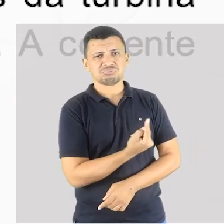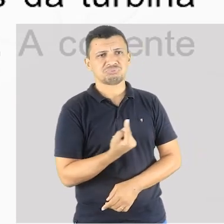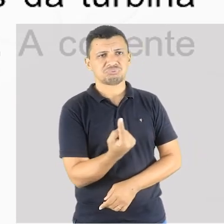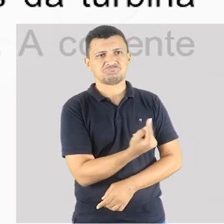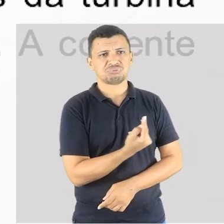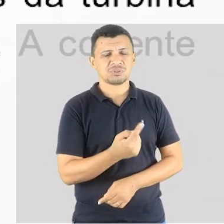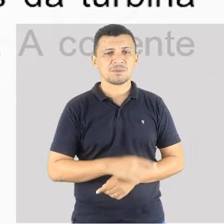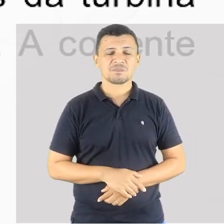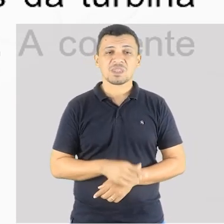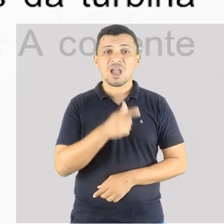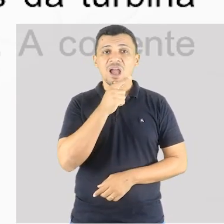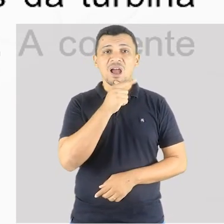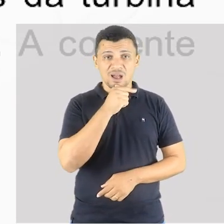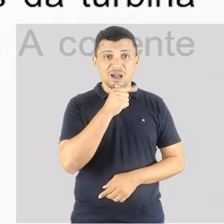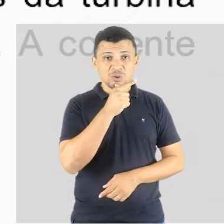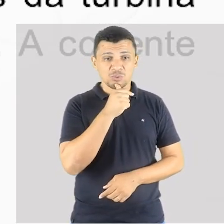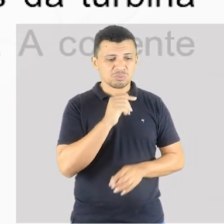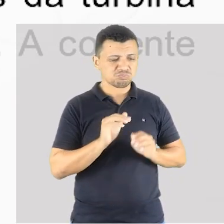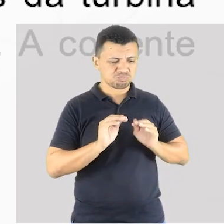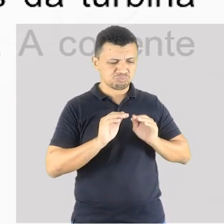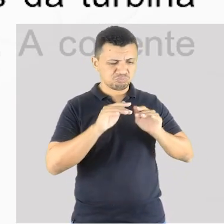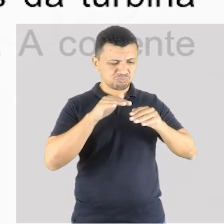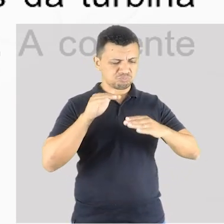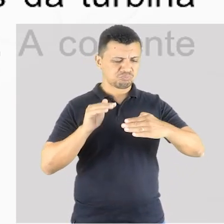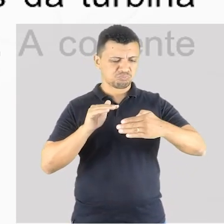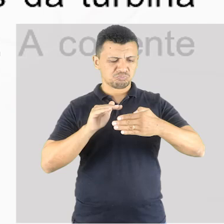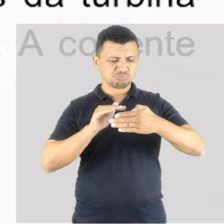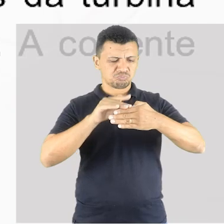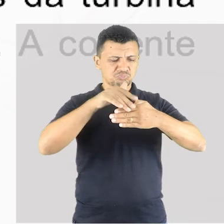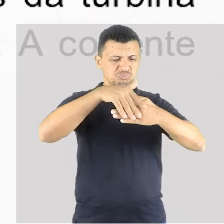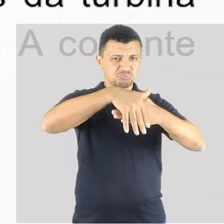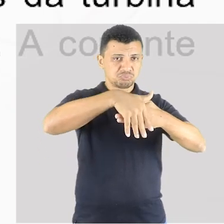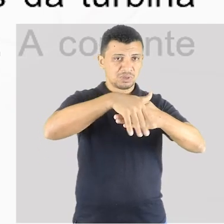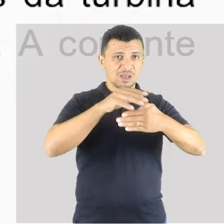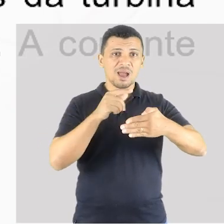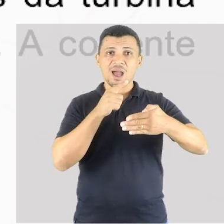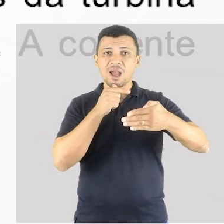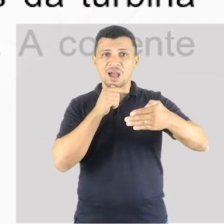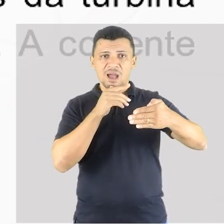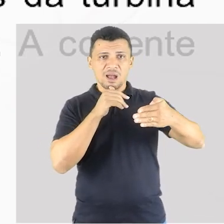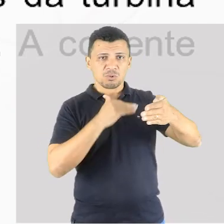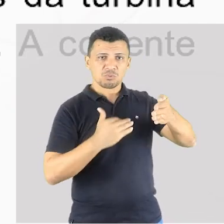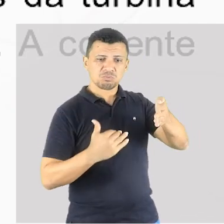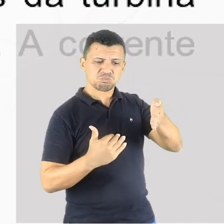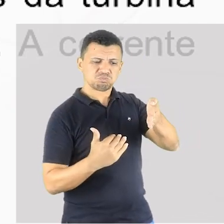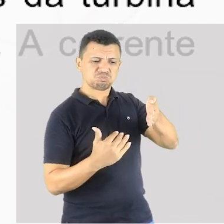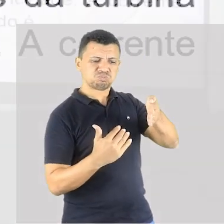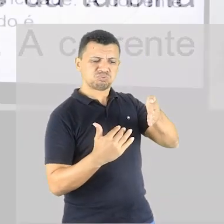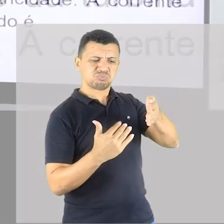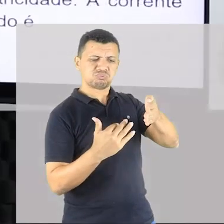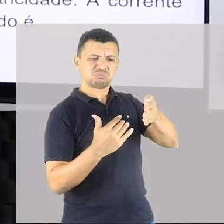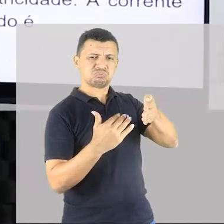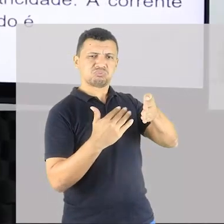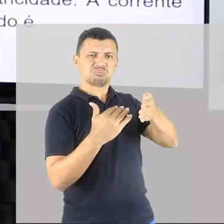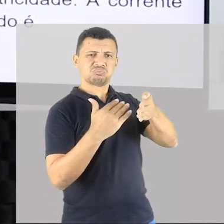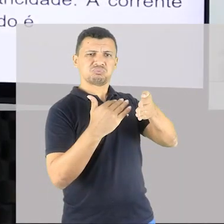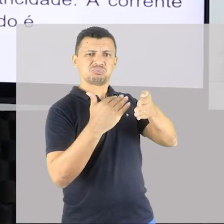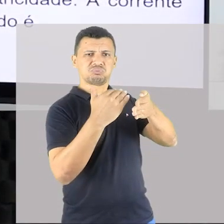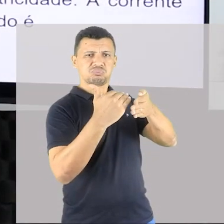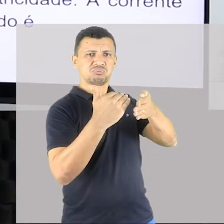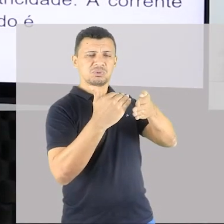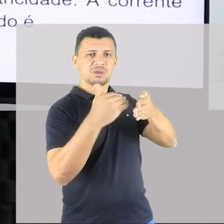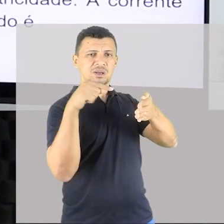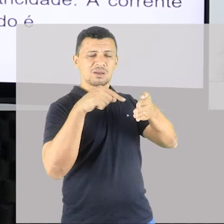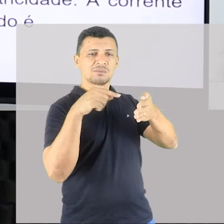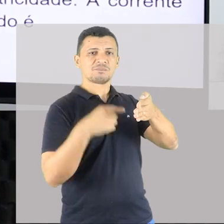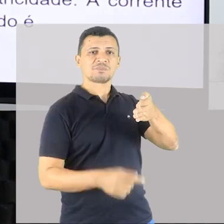as hidroelétricas. Nas hidroelétricas, por exemplo, a água é represada em grandes barragens.